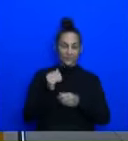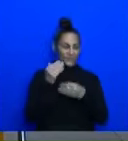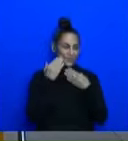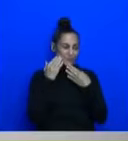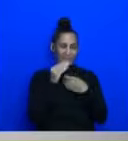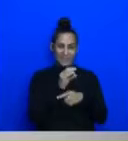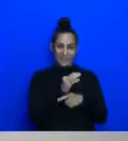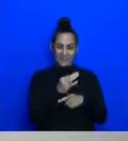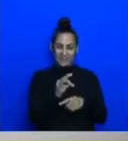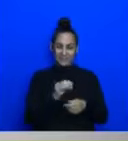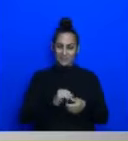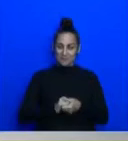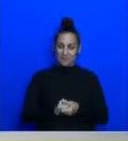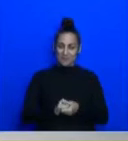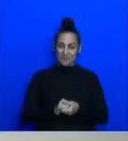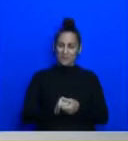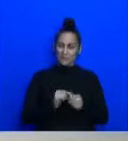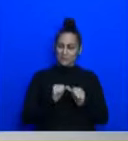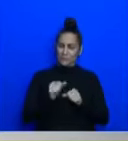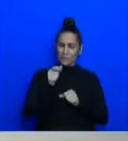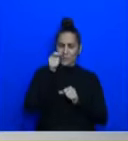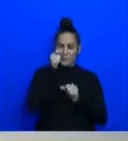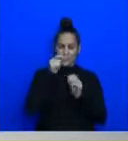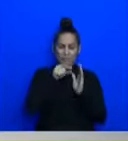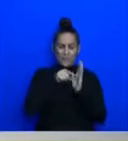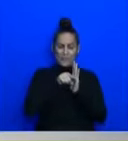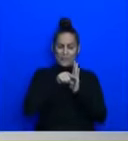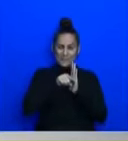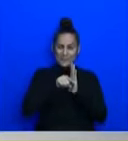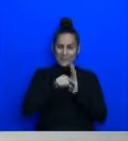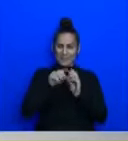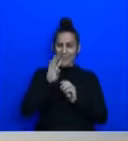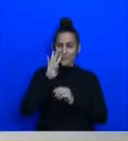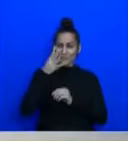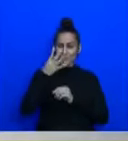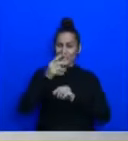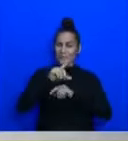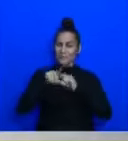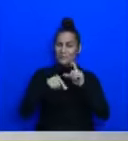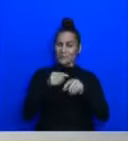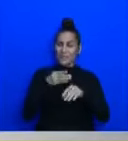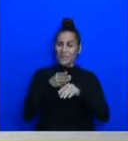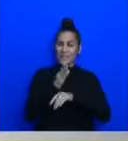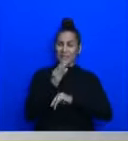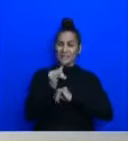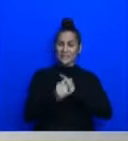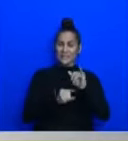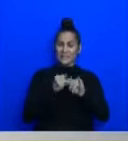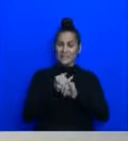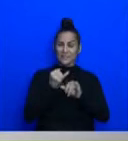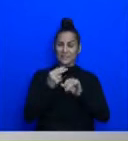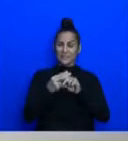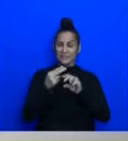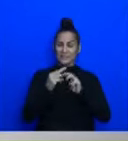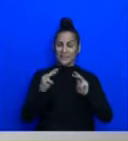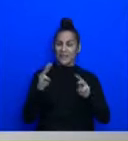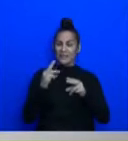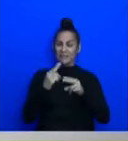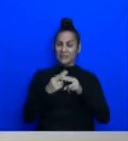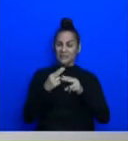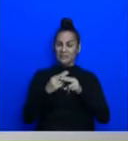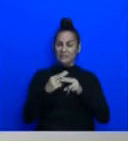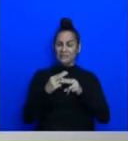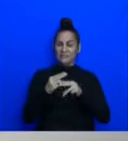confirmo. Obrigado pela vossa confirmação. Você pode conferir o resultado da apuração dos sorteios acessando a página da Caixa